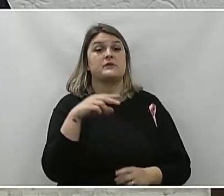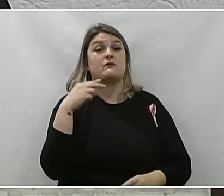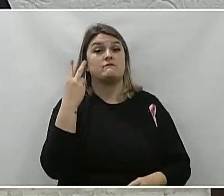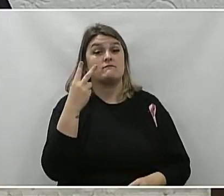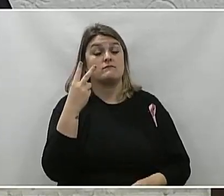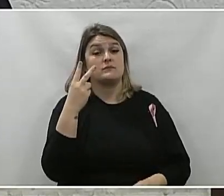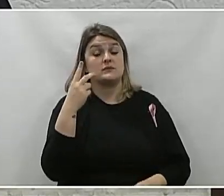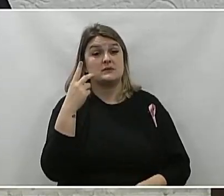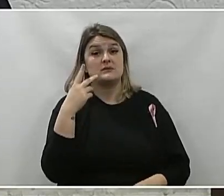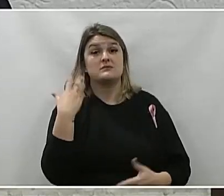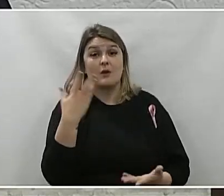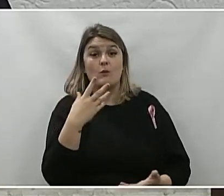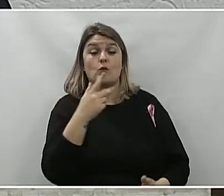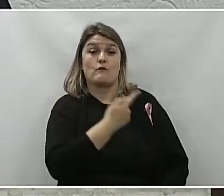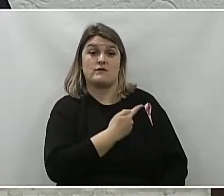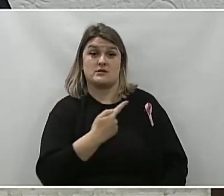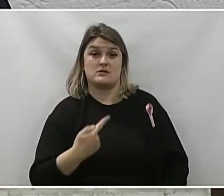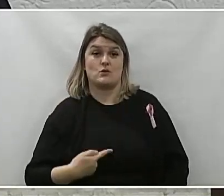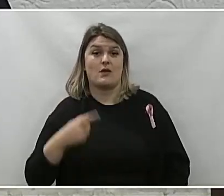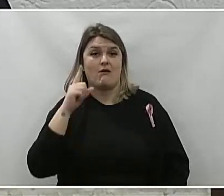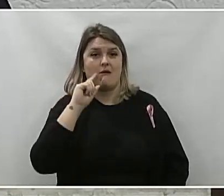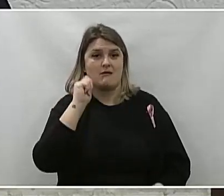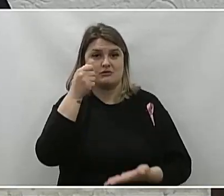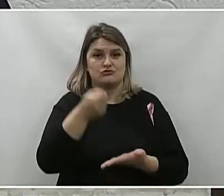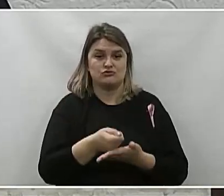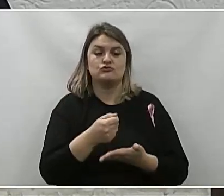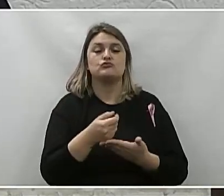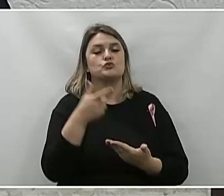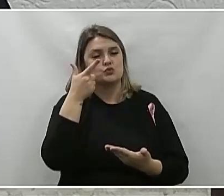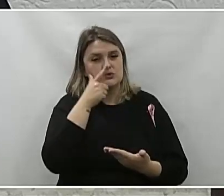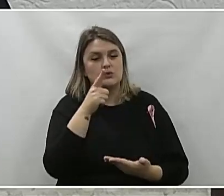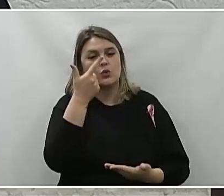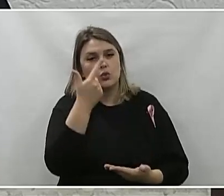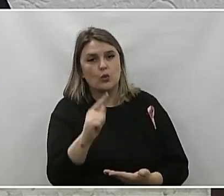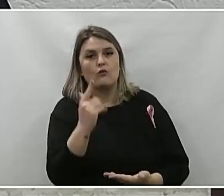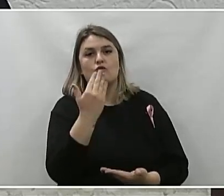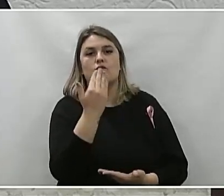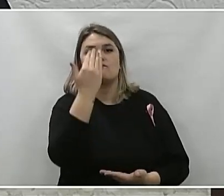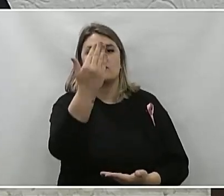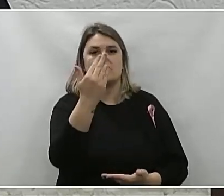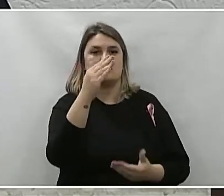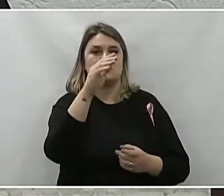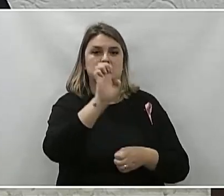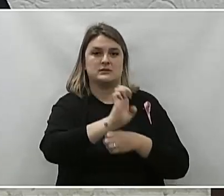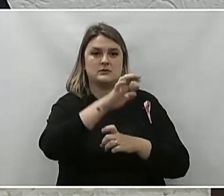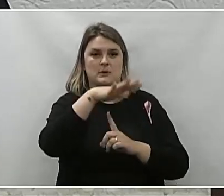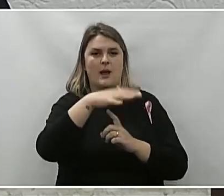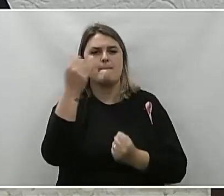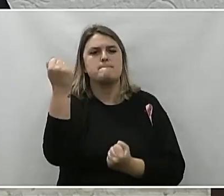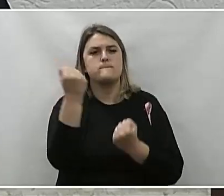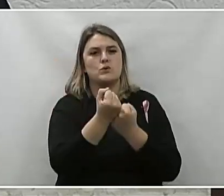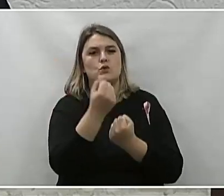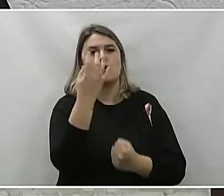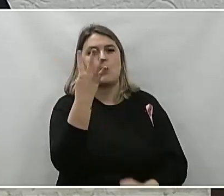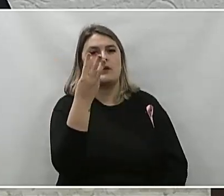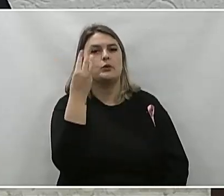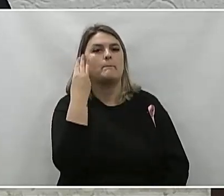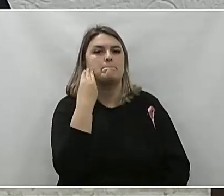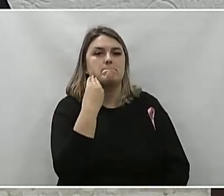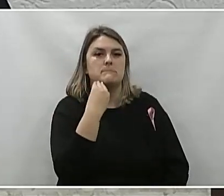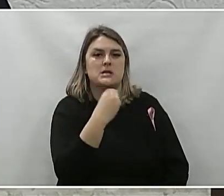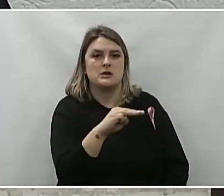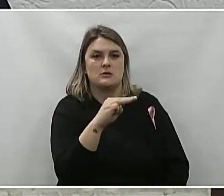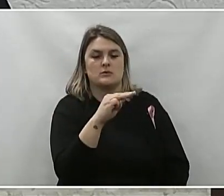domingo 2 para um novo mandato à frente do governo do Paraná com o apoio de mais de 4 milhões